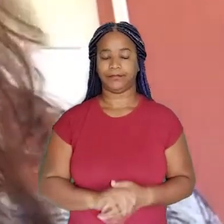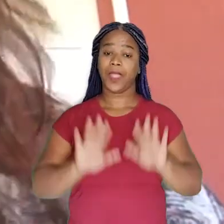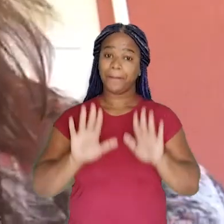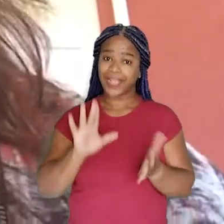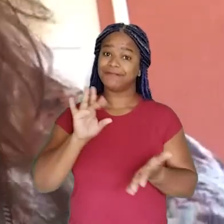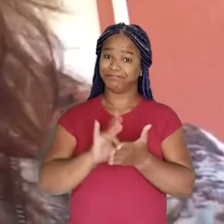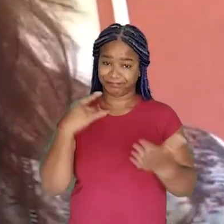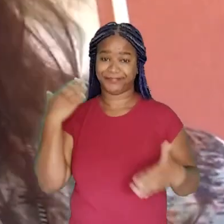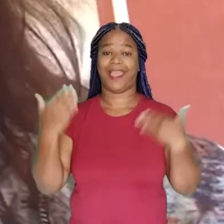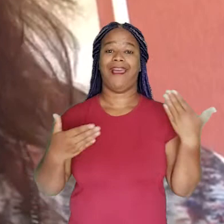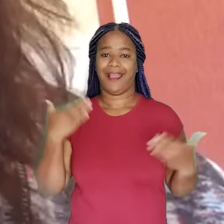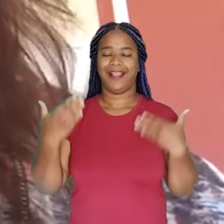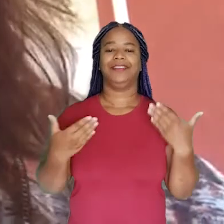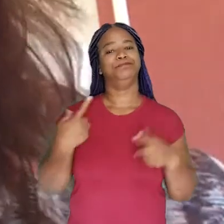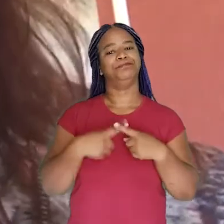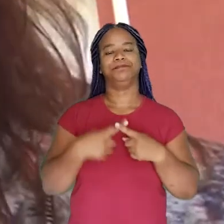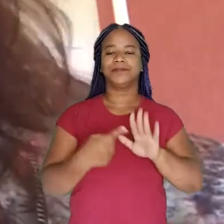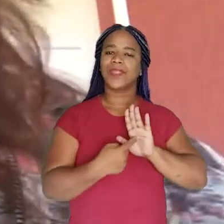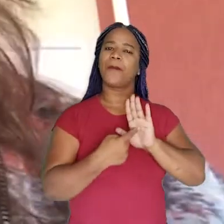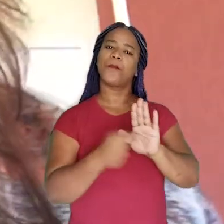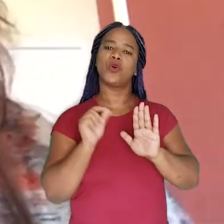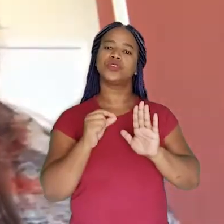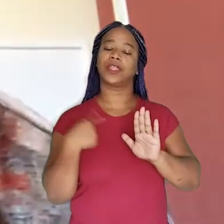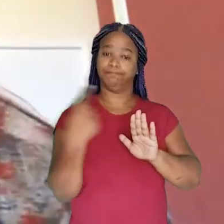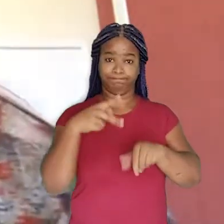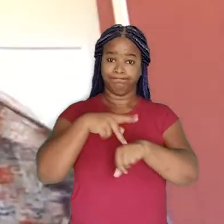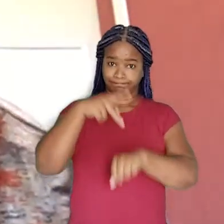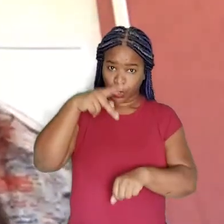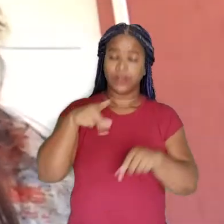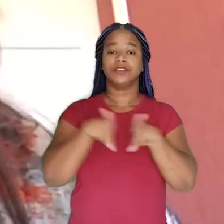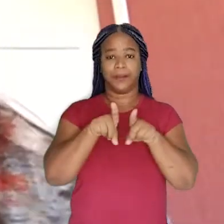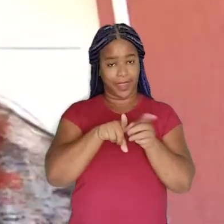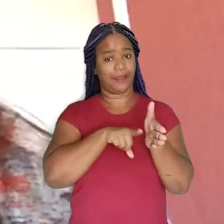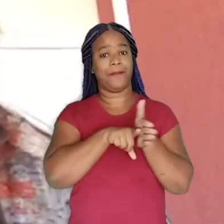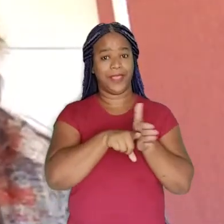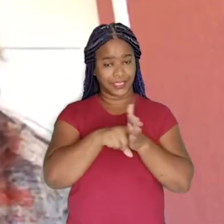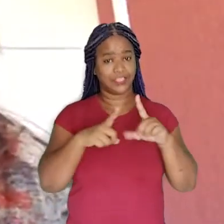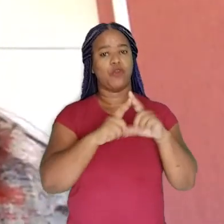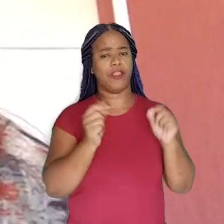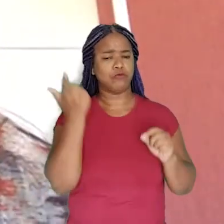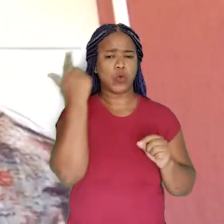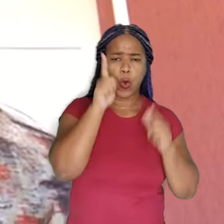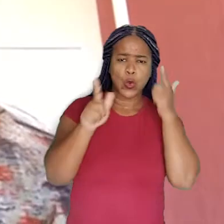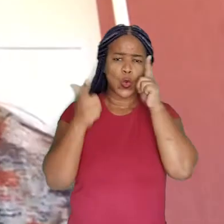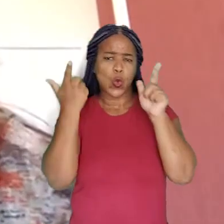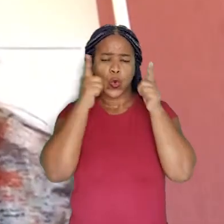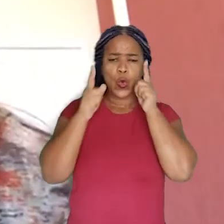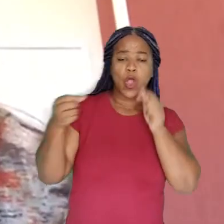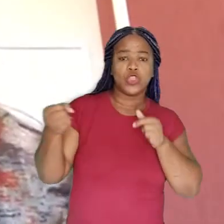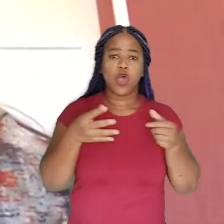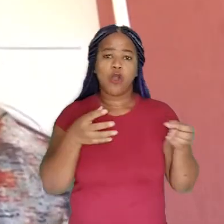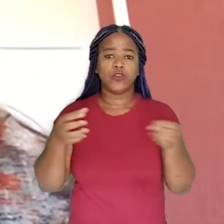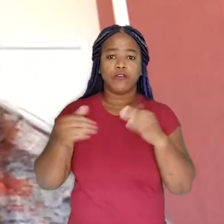é uma alegria grande porque demonstra o quanto que a nossa pós-graduação e a nossa pesquisa vem alcançando